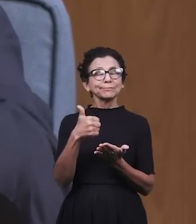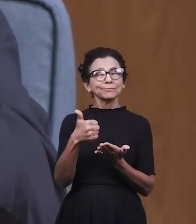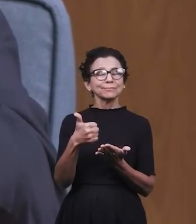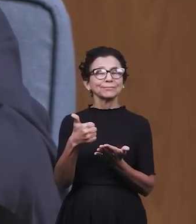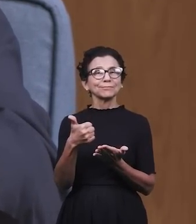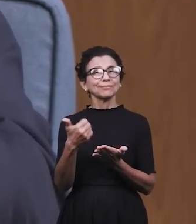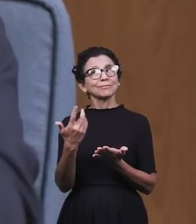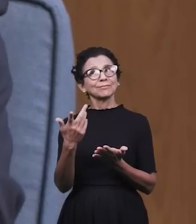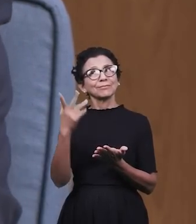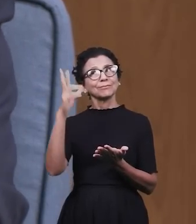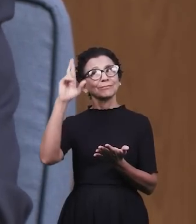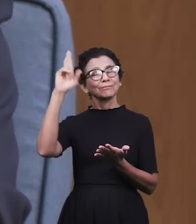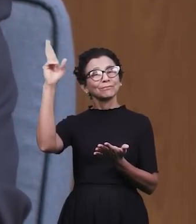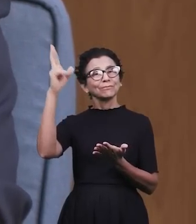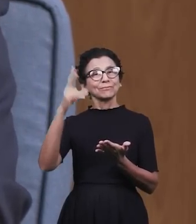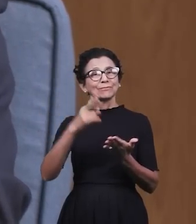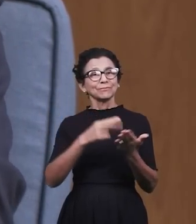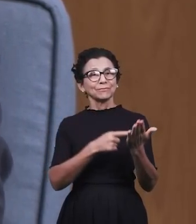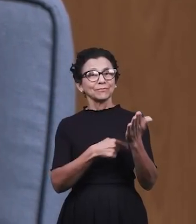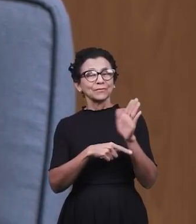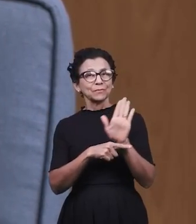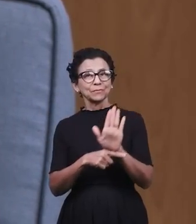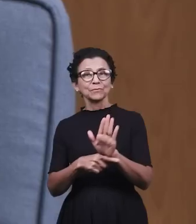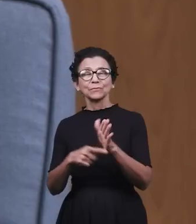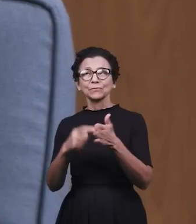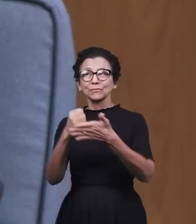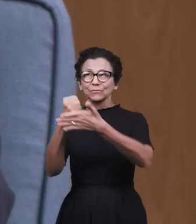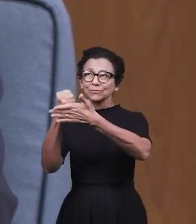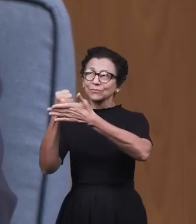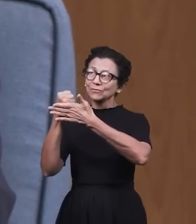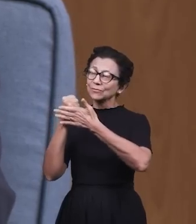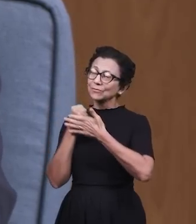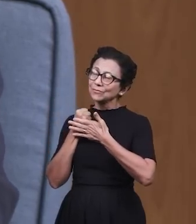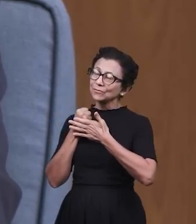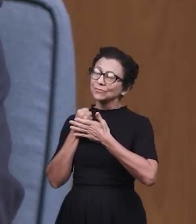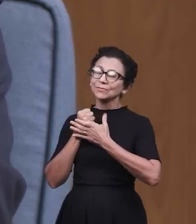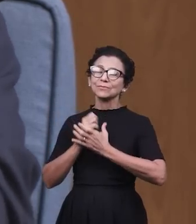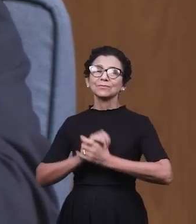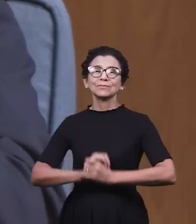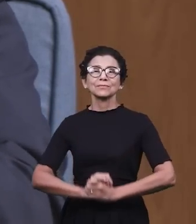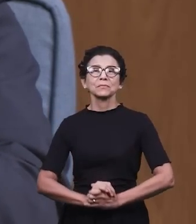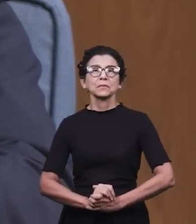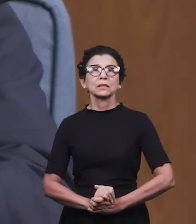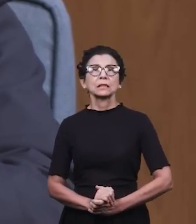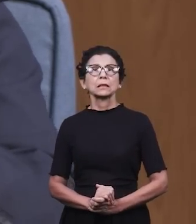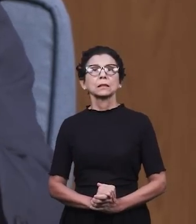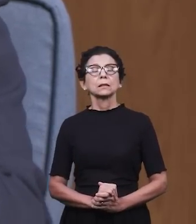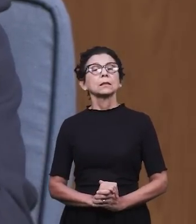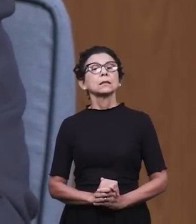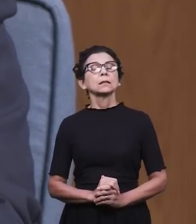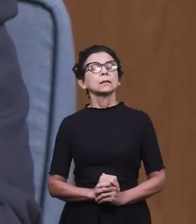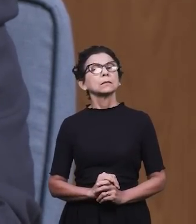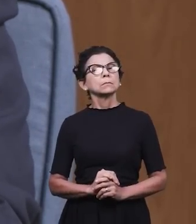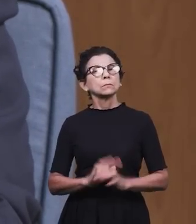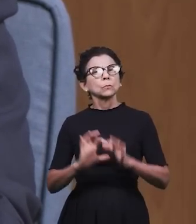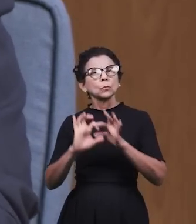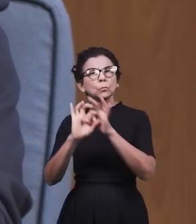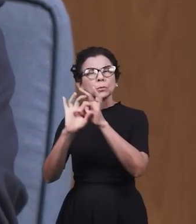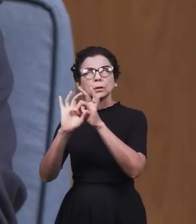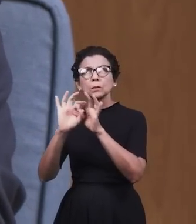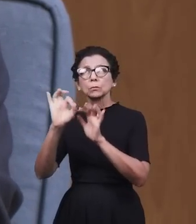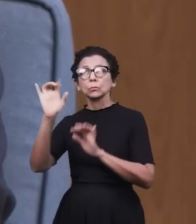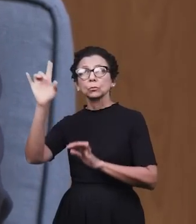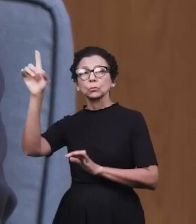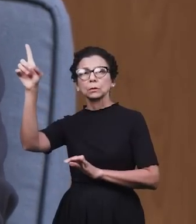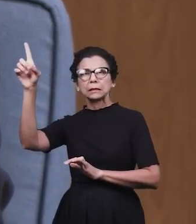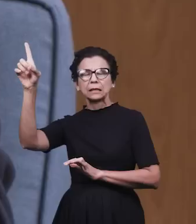uma direção, a mão está estendida, o Senhor nos socorre. Quando nós vivemos em comunhão com Ele,